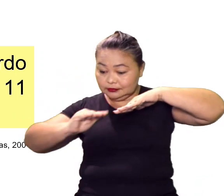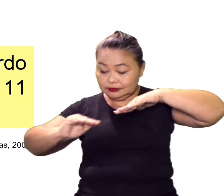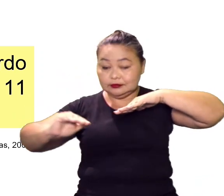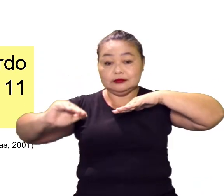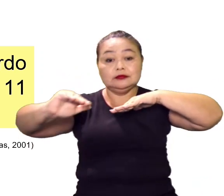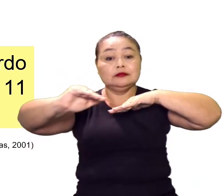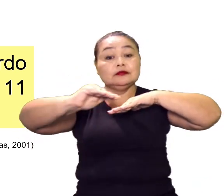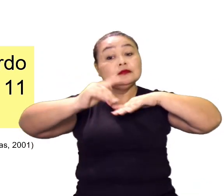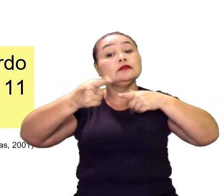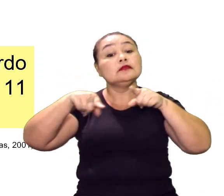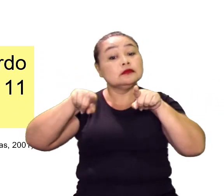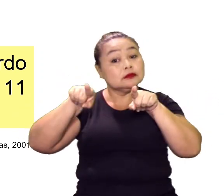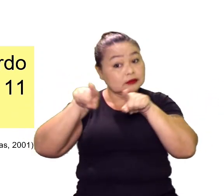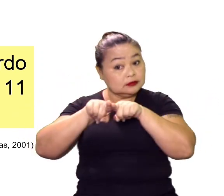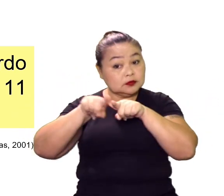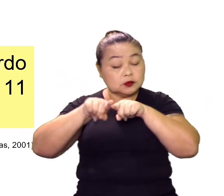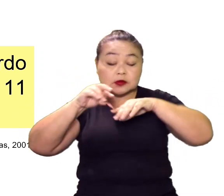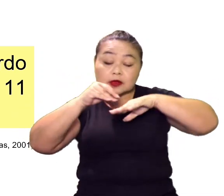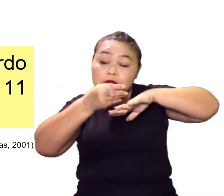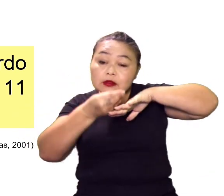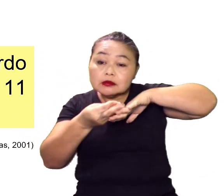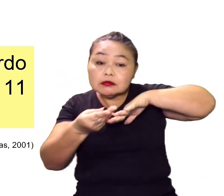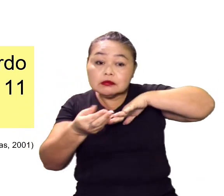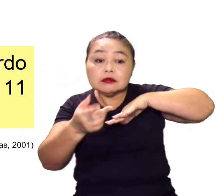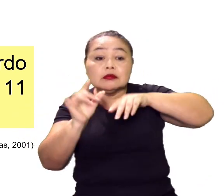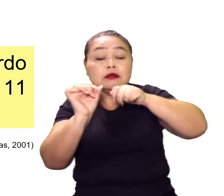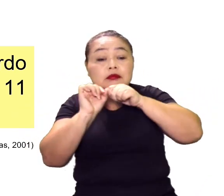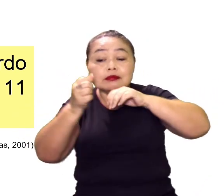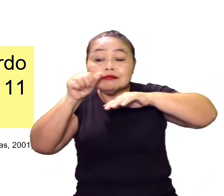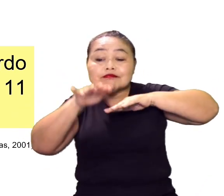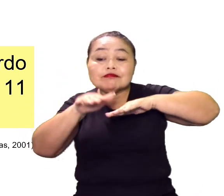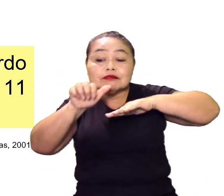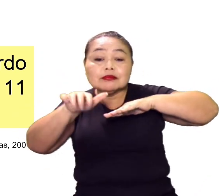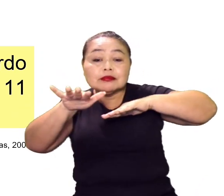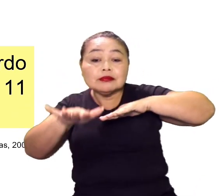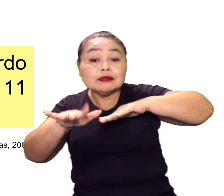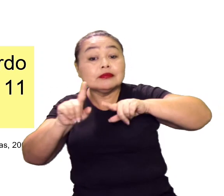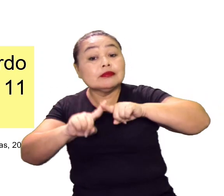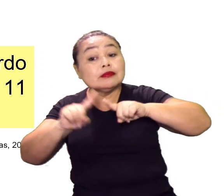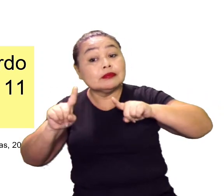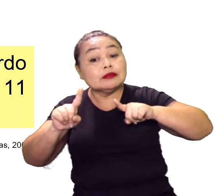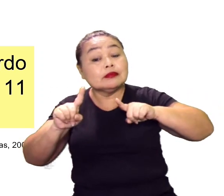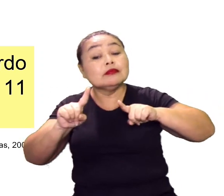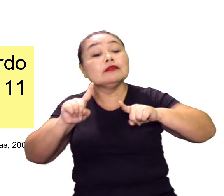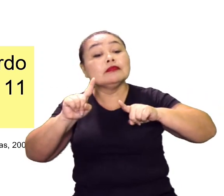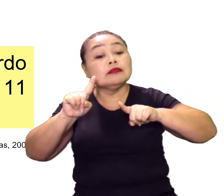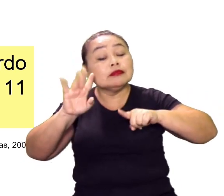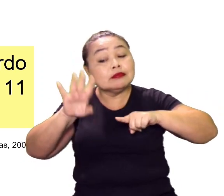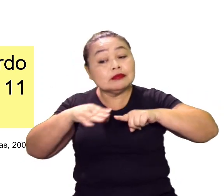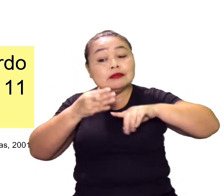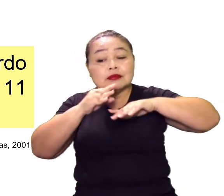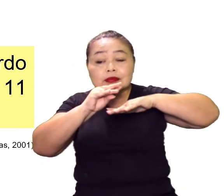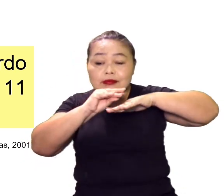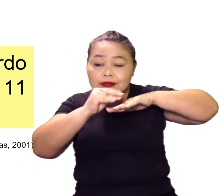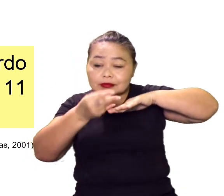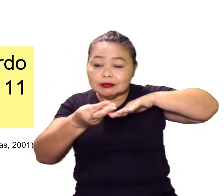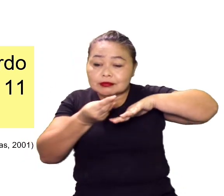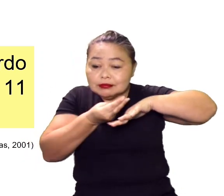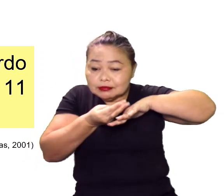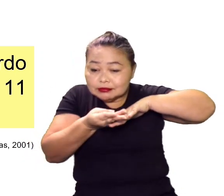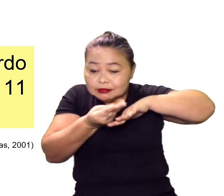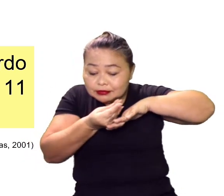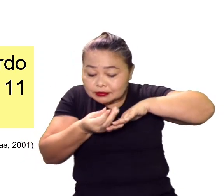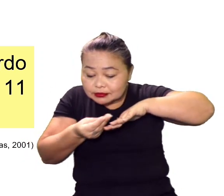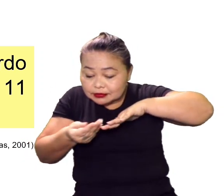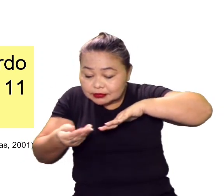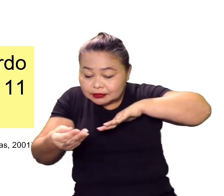há ação tanto da erosão quanto da sedimentação, mas predominam nas depressões os